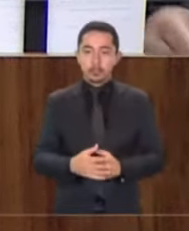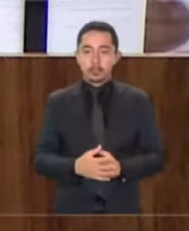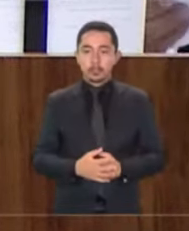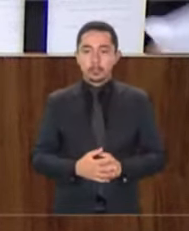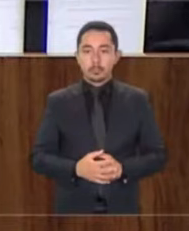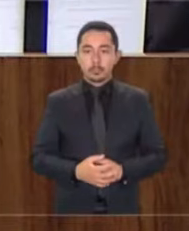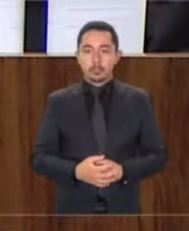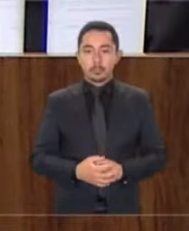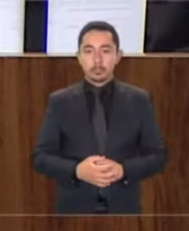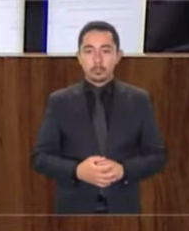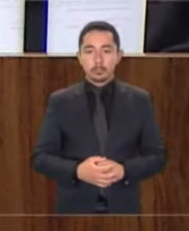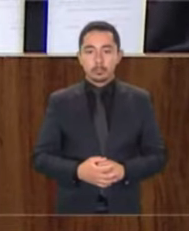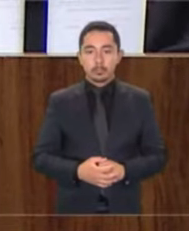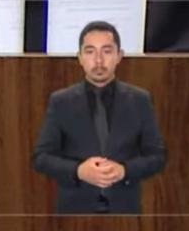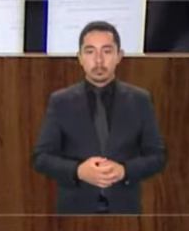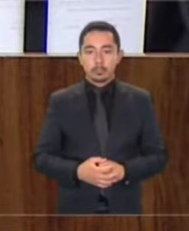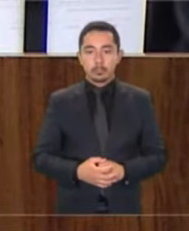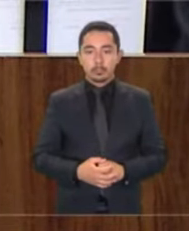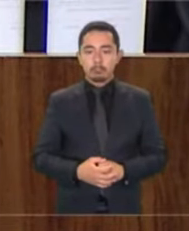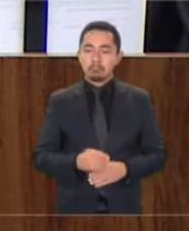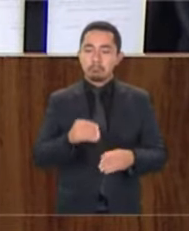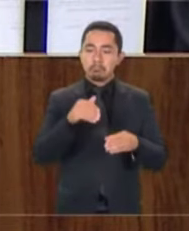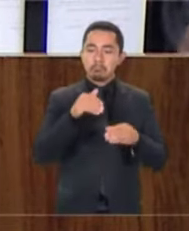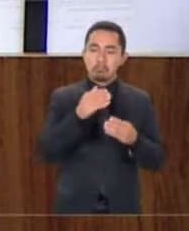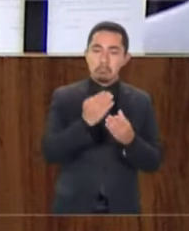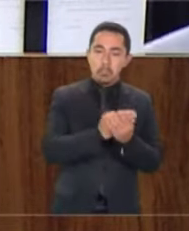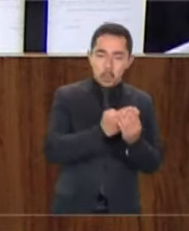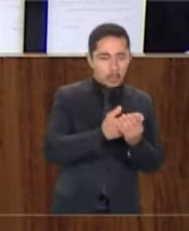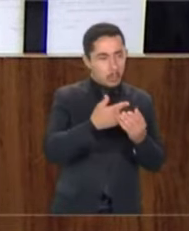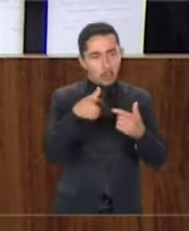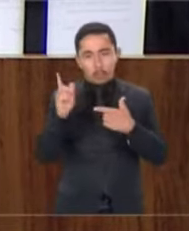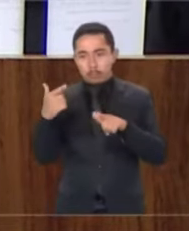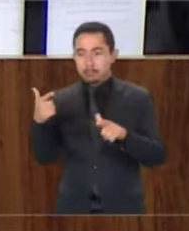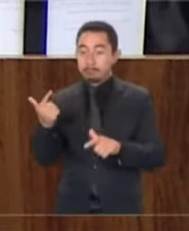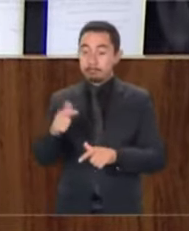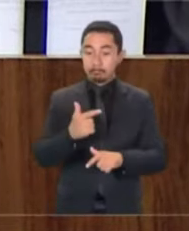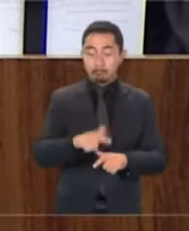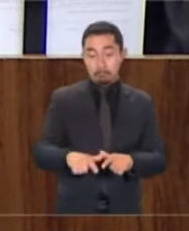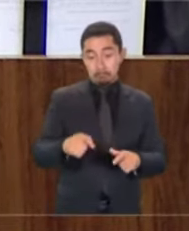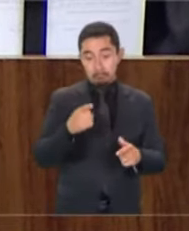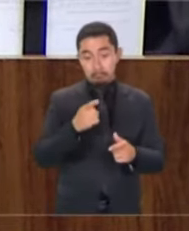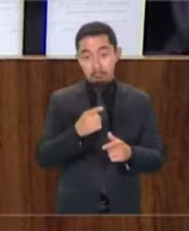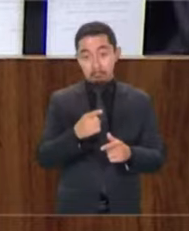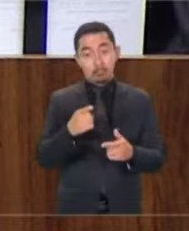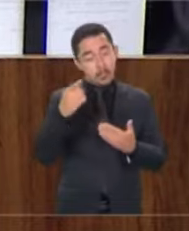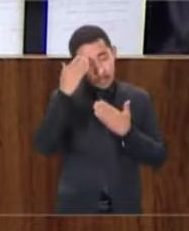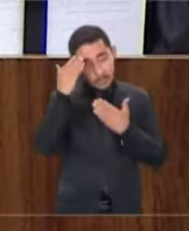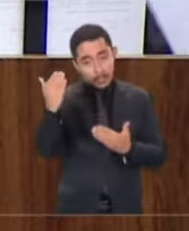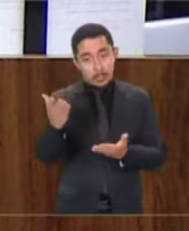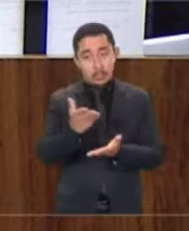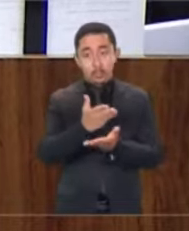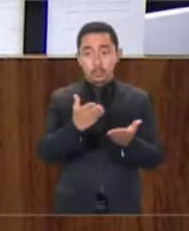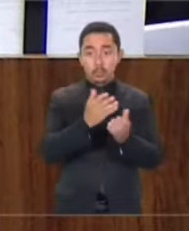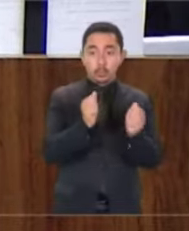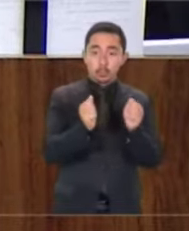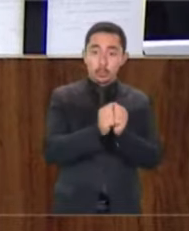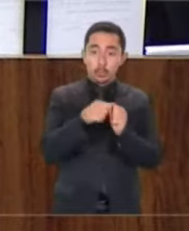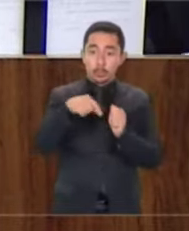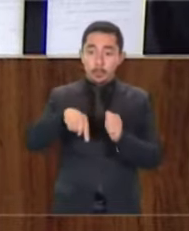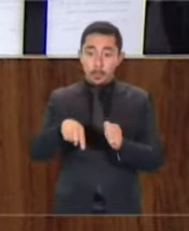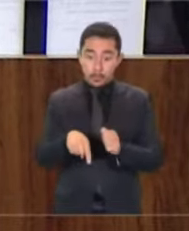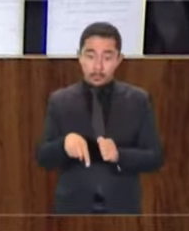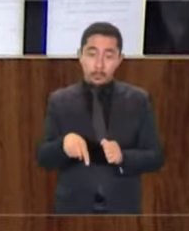Não temos mais nenhum processo. Agradeço a participação dos todos os colegas, agradeço